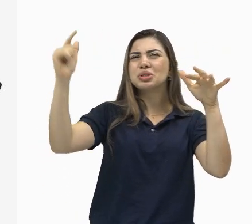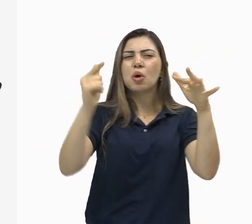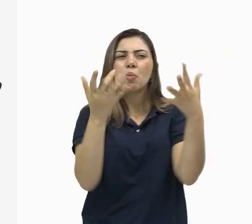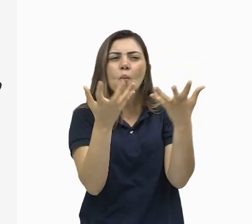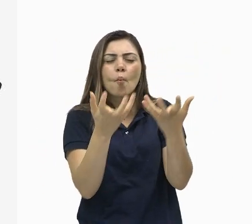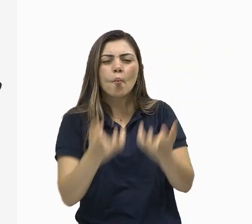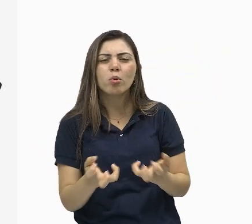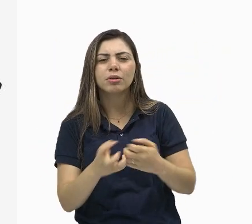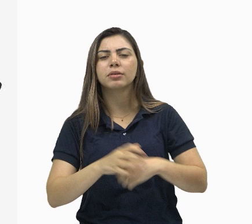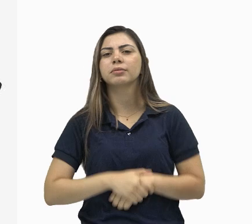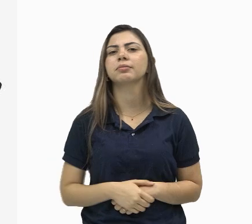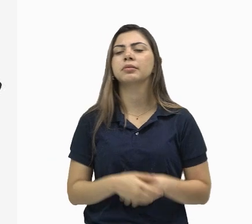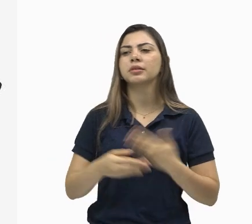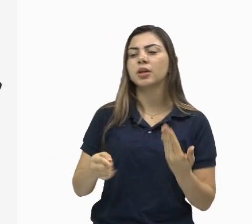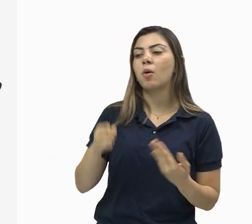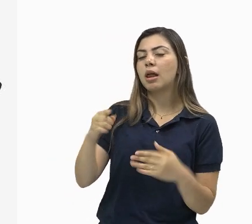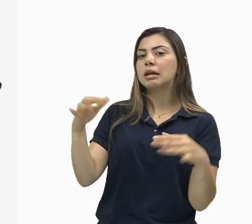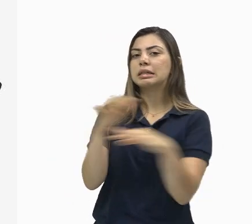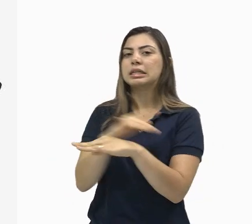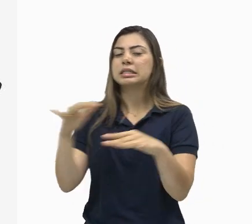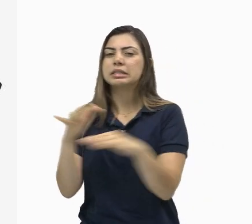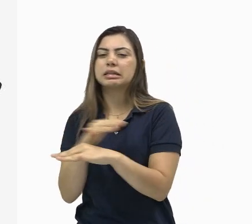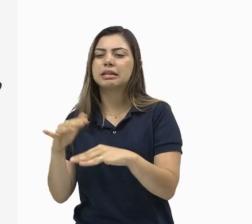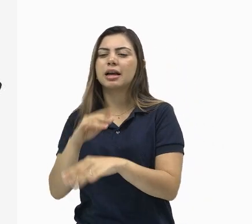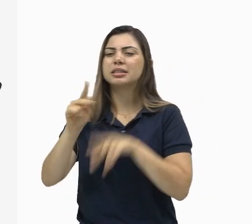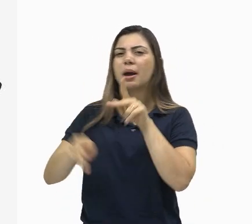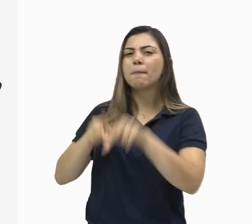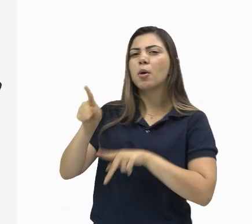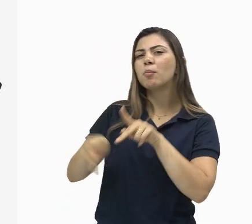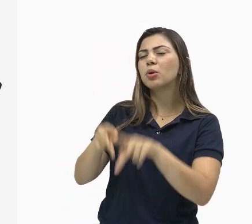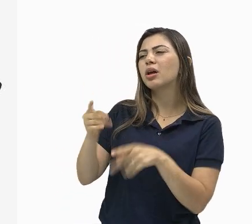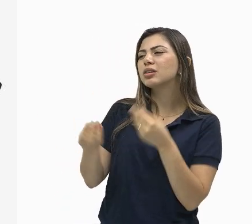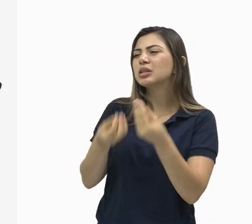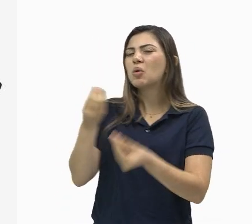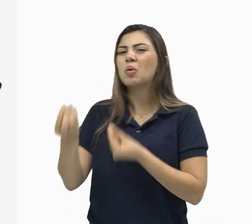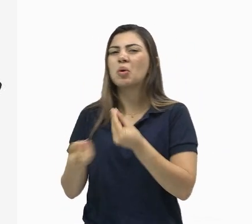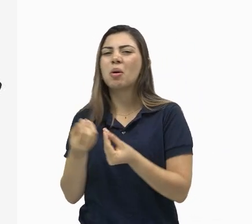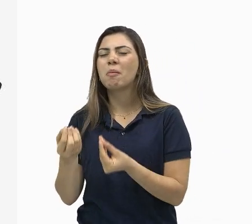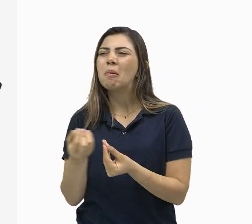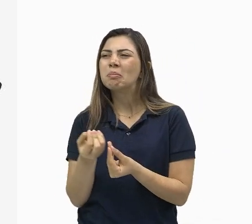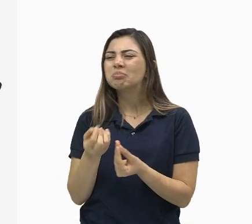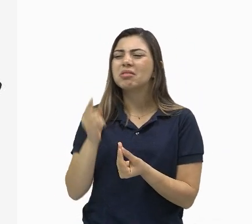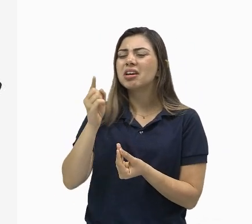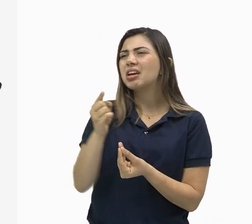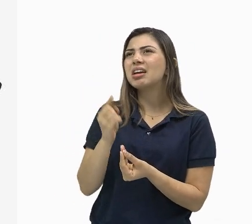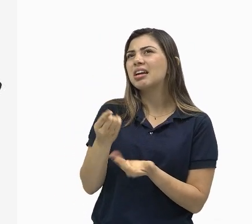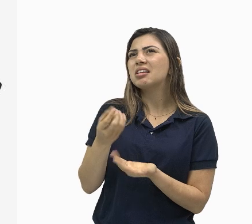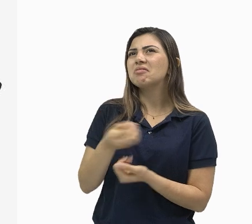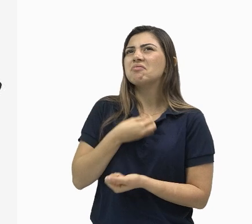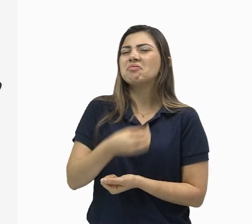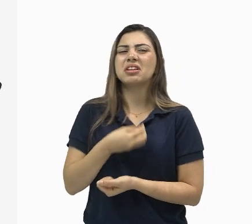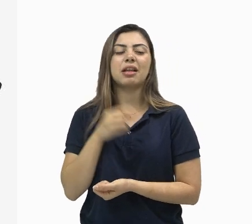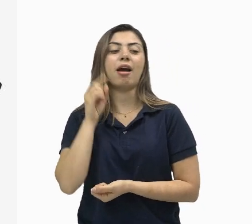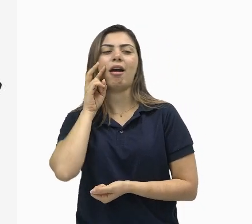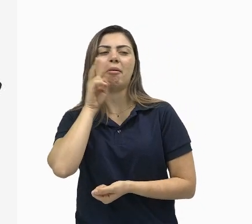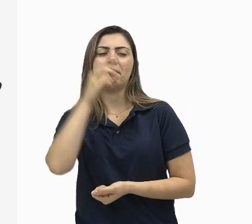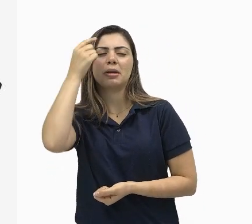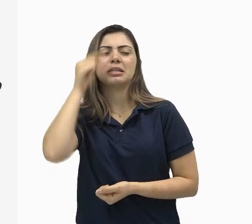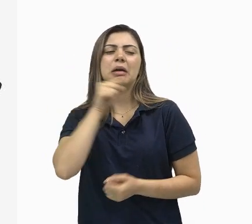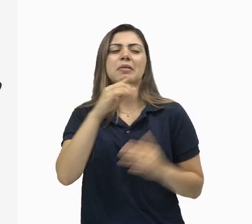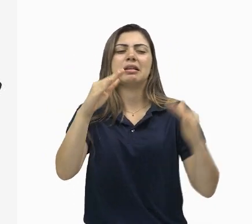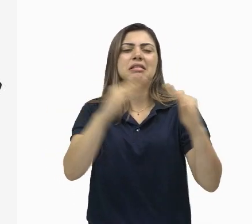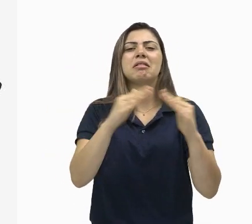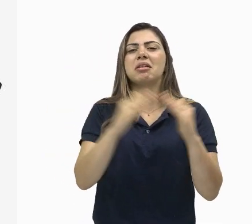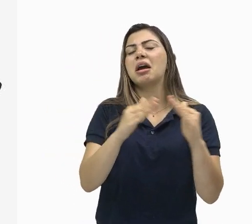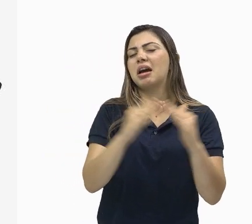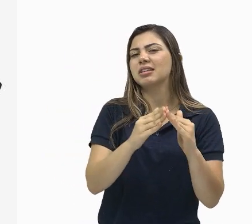Na loucura da Zona Franca, o povo era tão afável na sua ironia que chamava aquilo de casa.